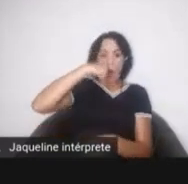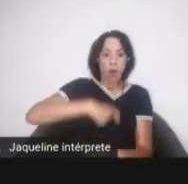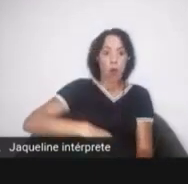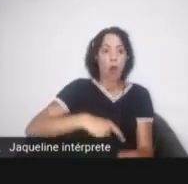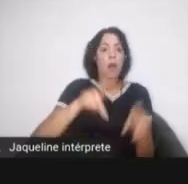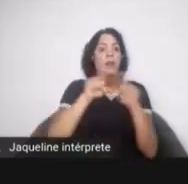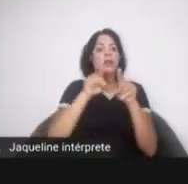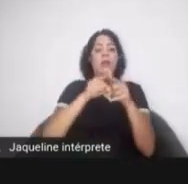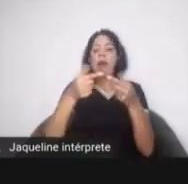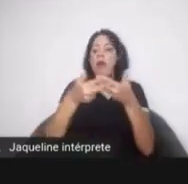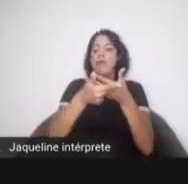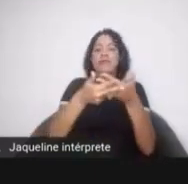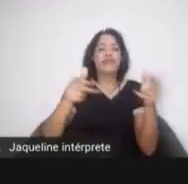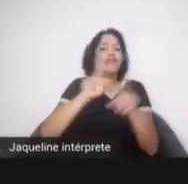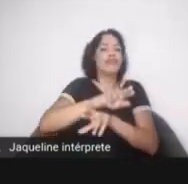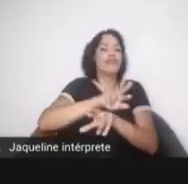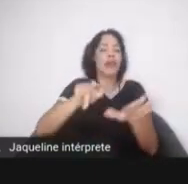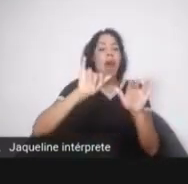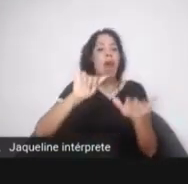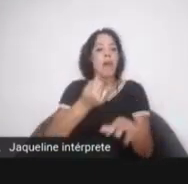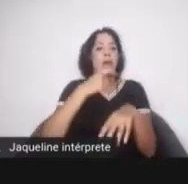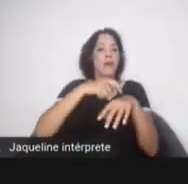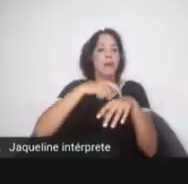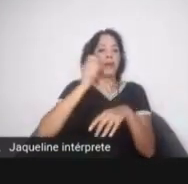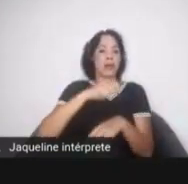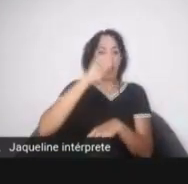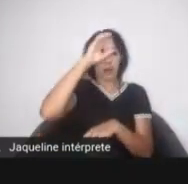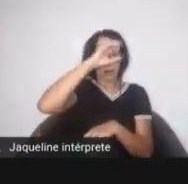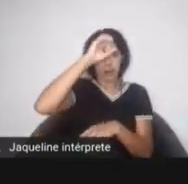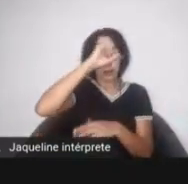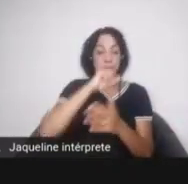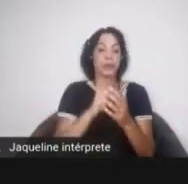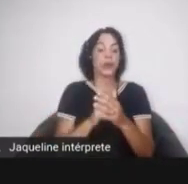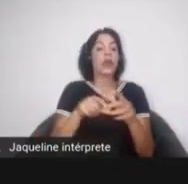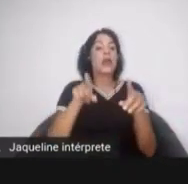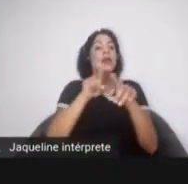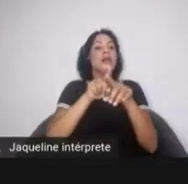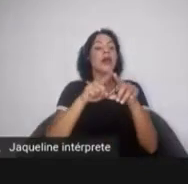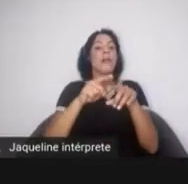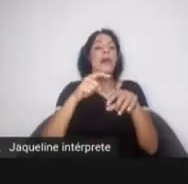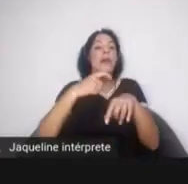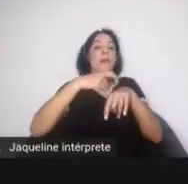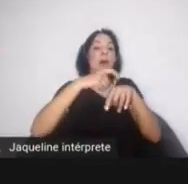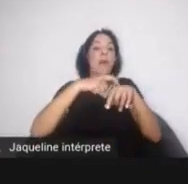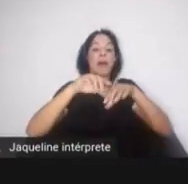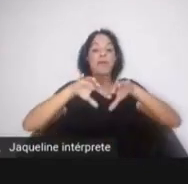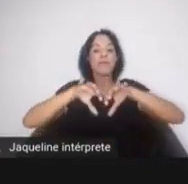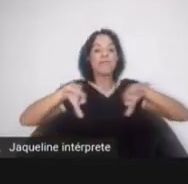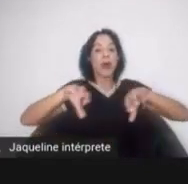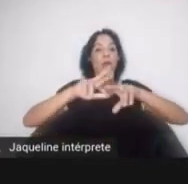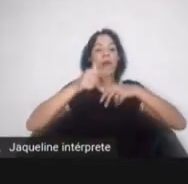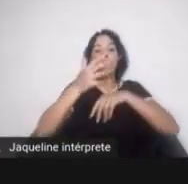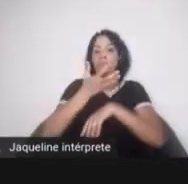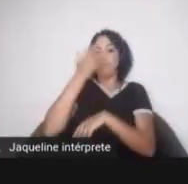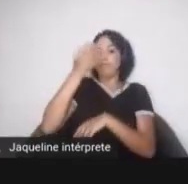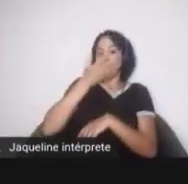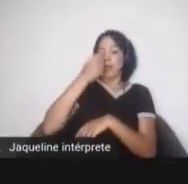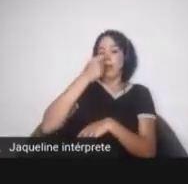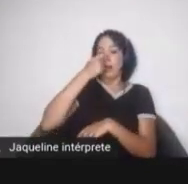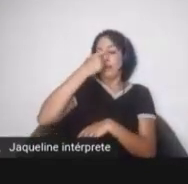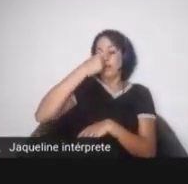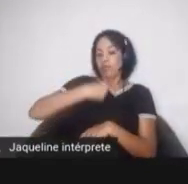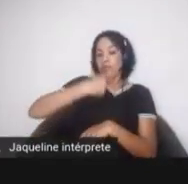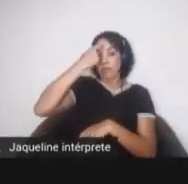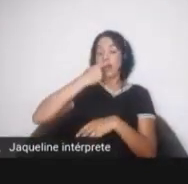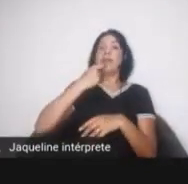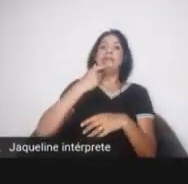entorno. Em caso de isolamento respiratório, é muito comum, né? A SARA hoje, o